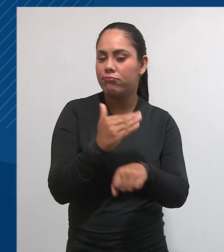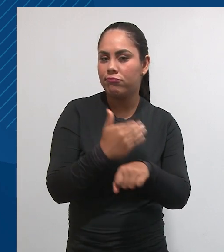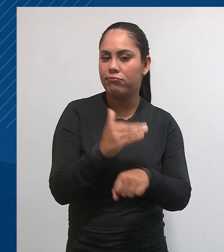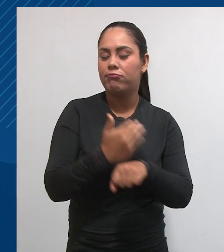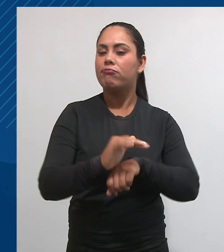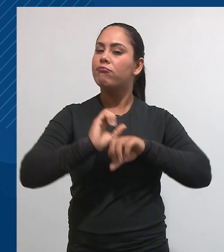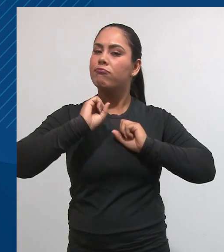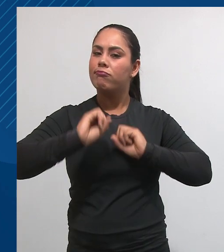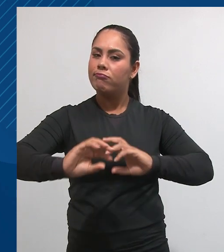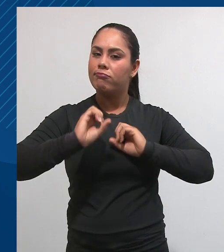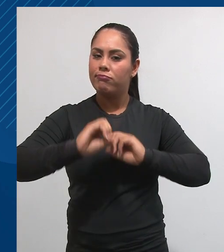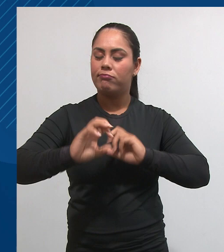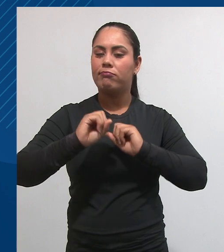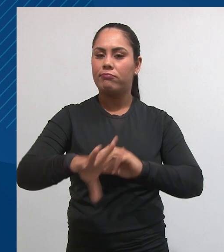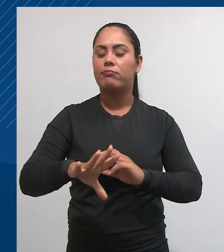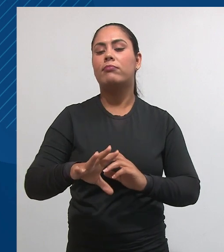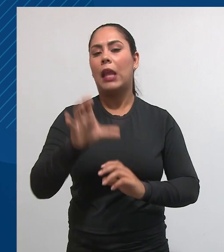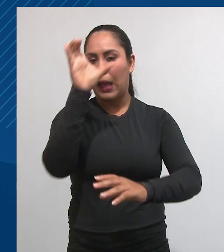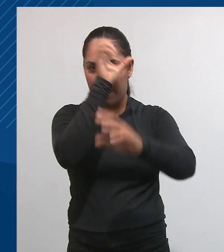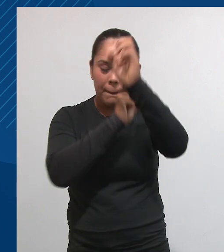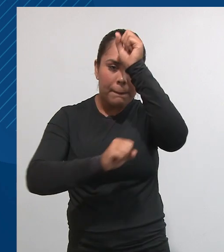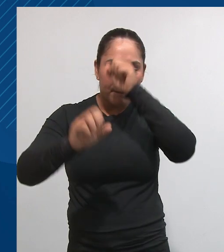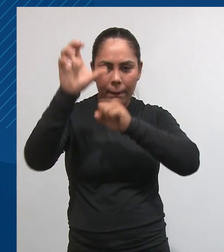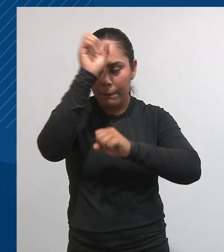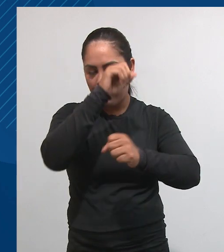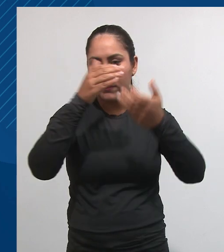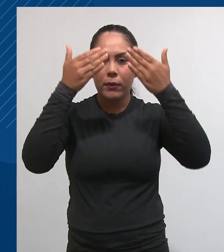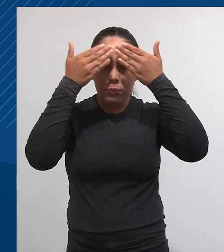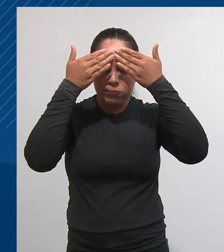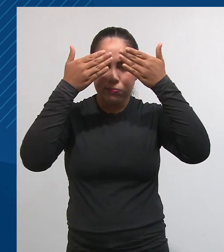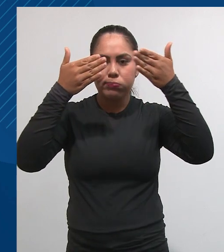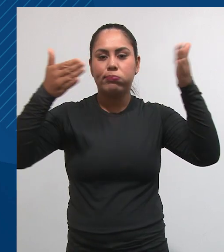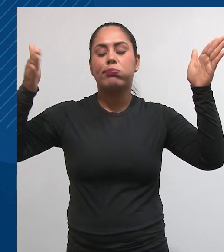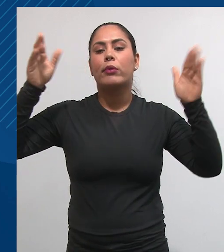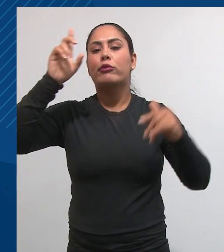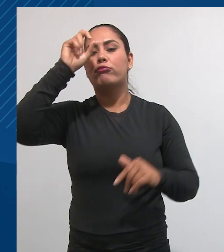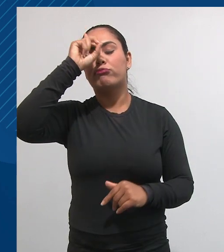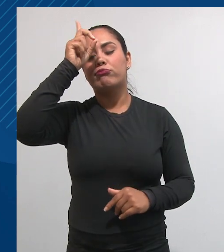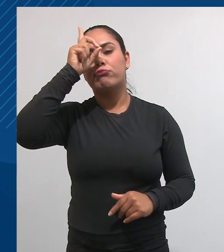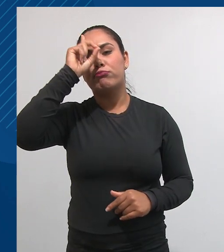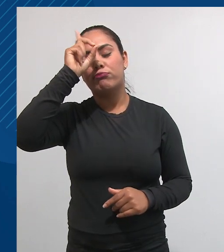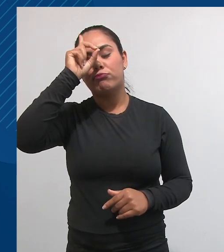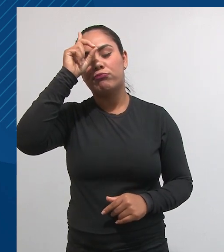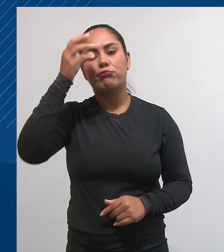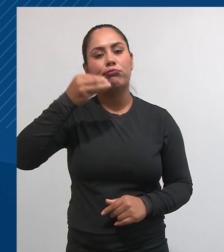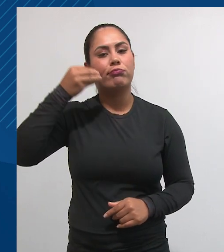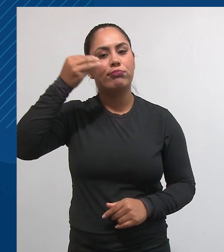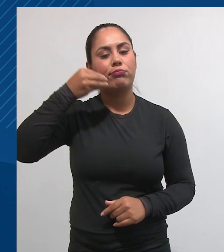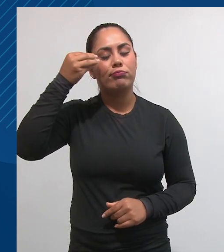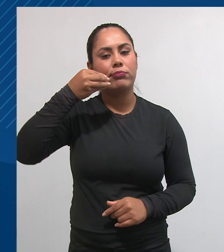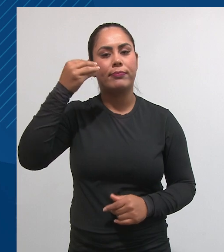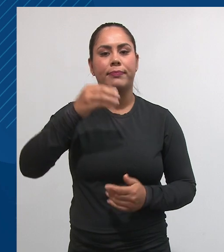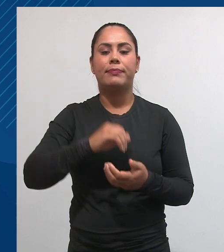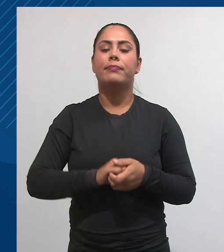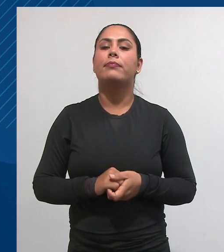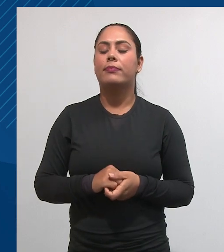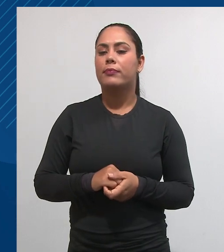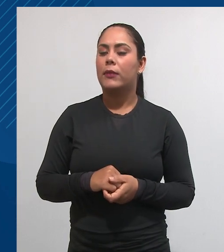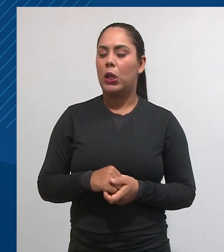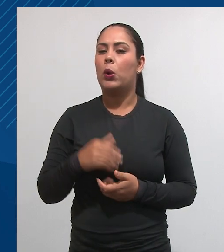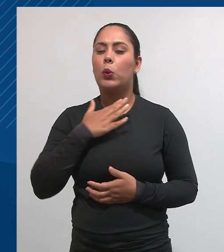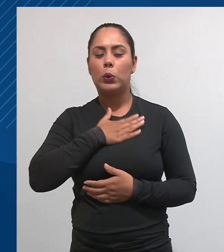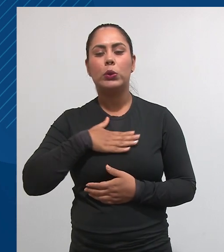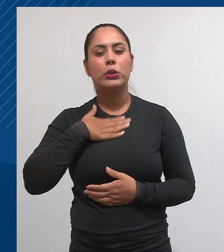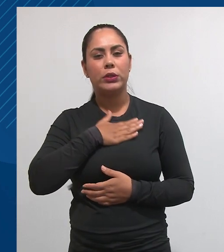esses ensinamentos que a gente aprende no dia a dia, na nossa vivência. Eu gostei